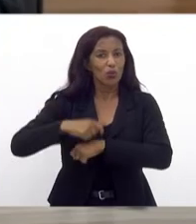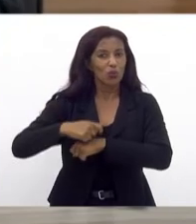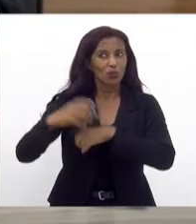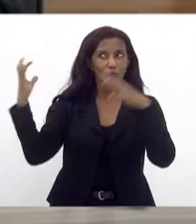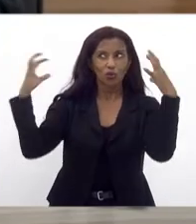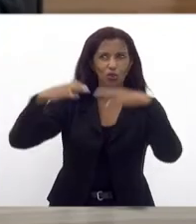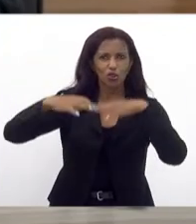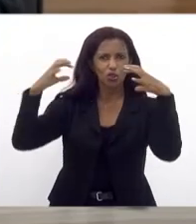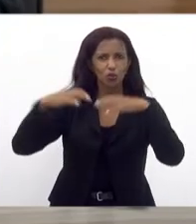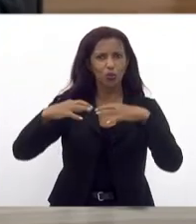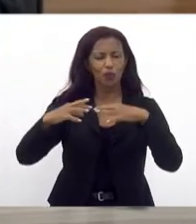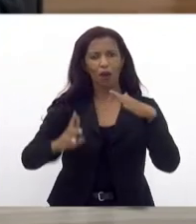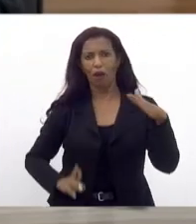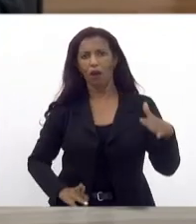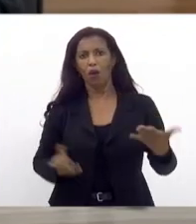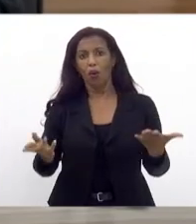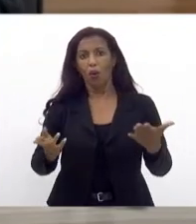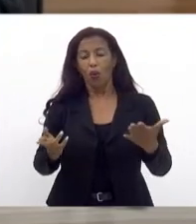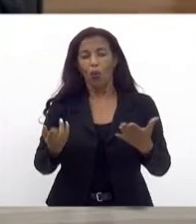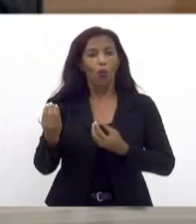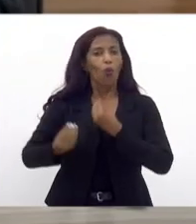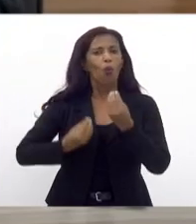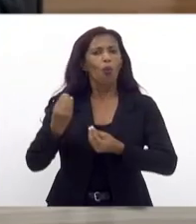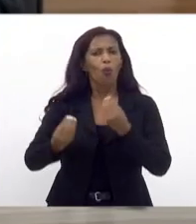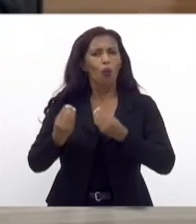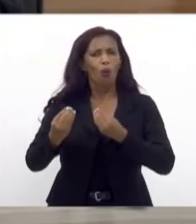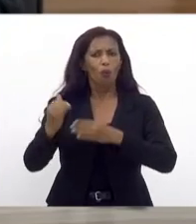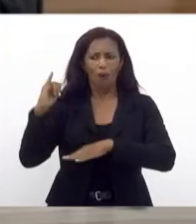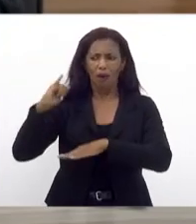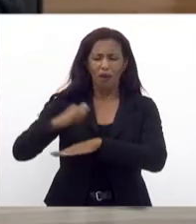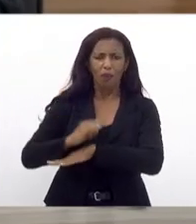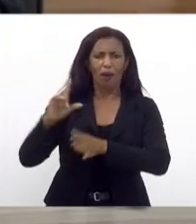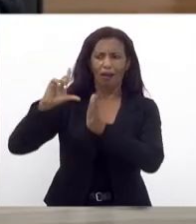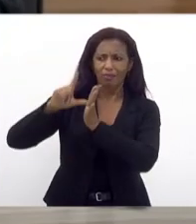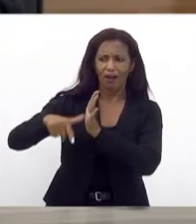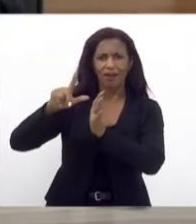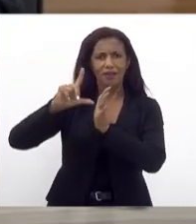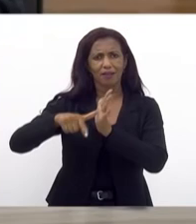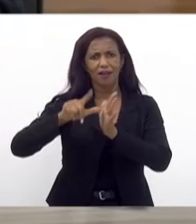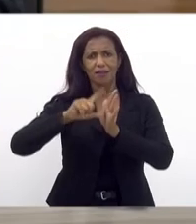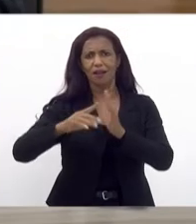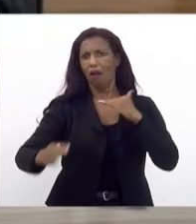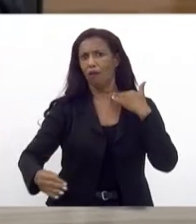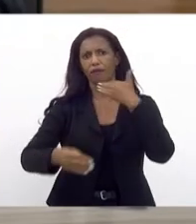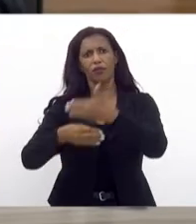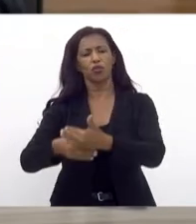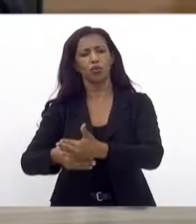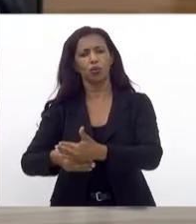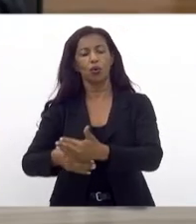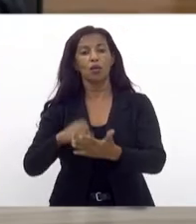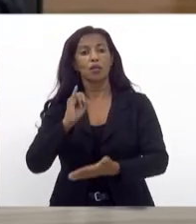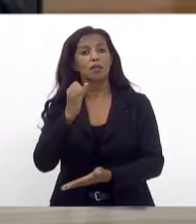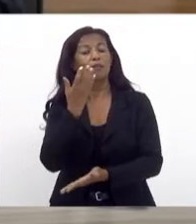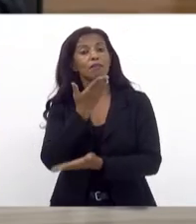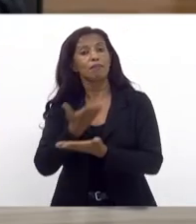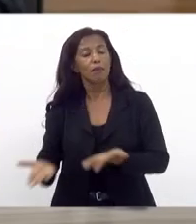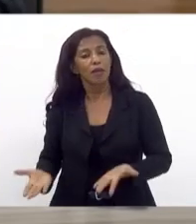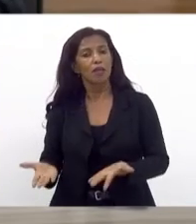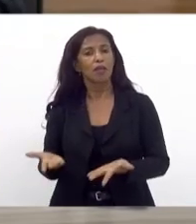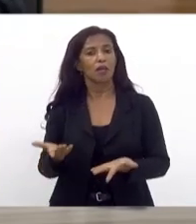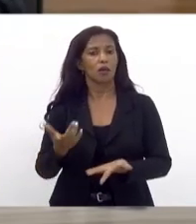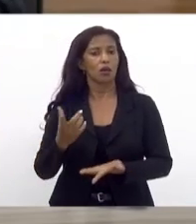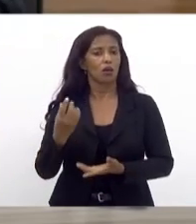chuva, o aeroporto, como o dia de ontem, atrasos e fechamento do aeroporto. Se a gente perder,